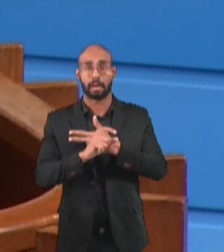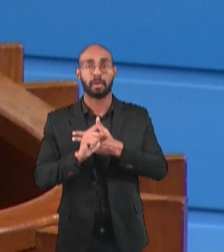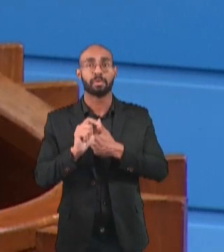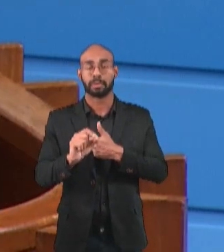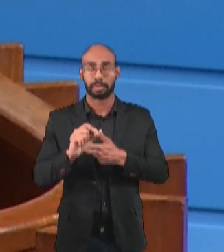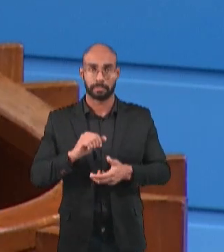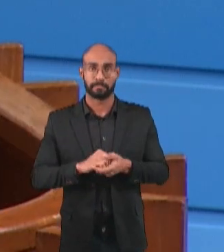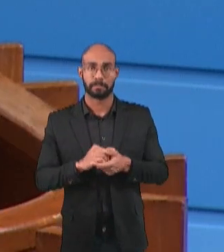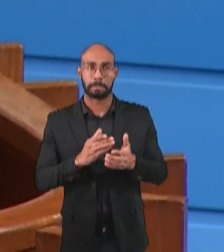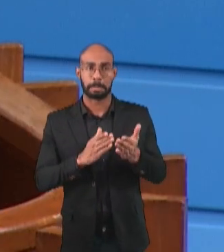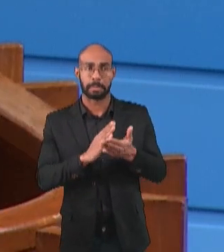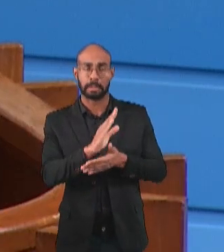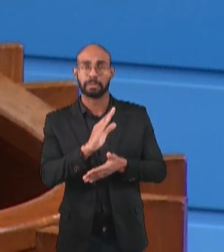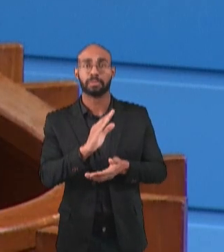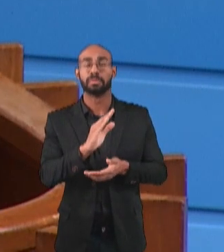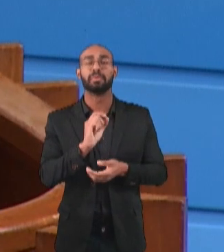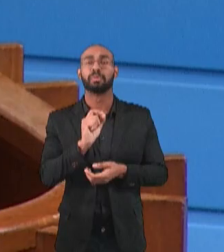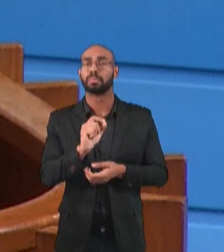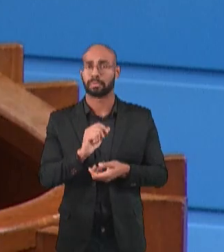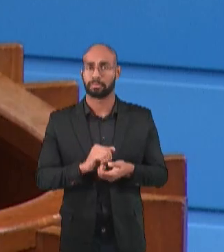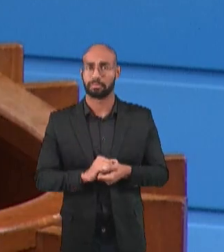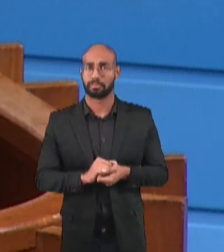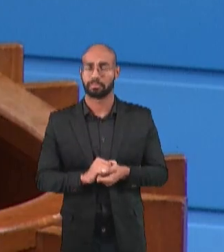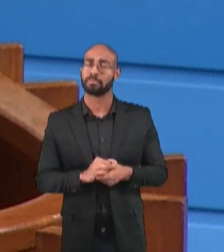projeto de